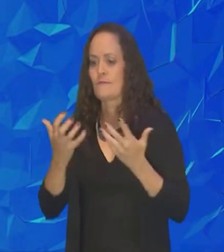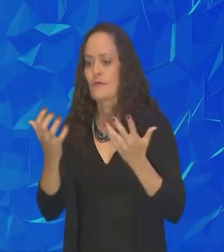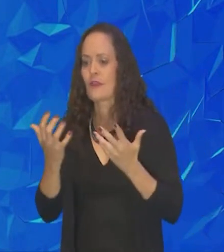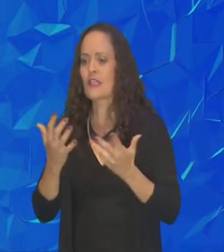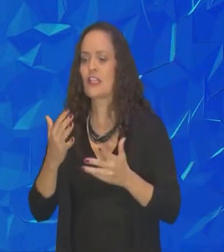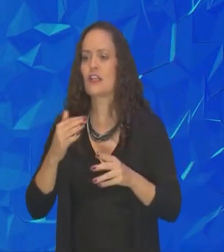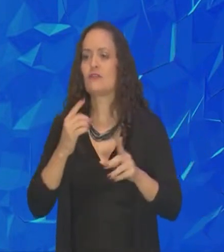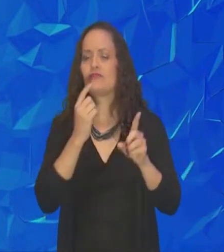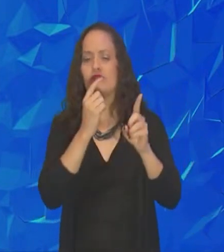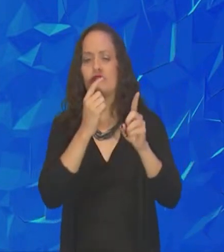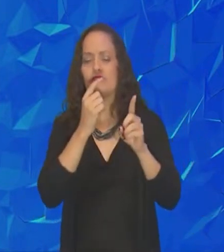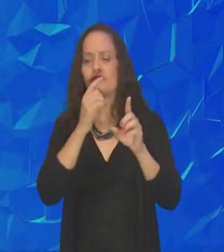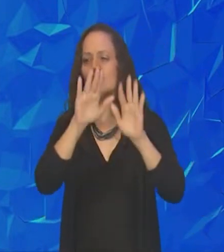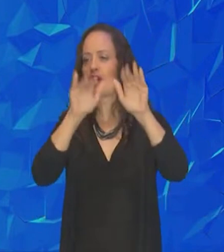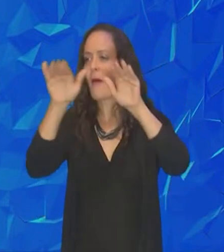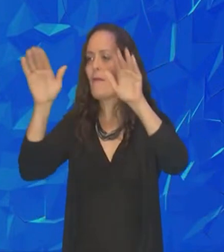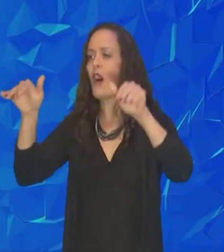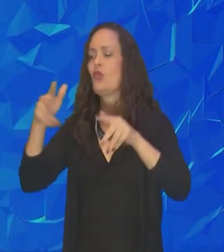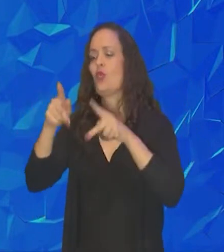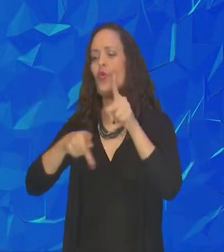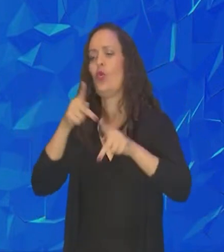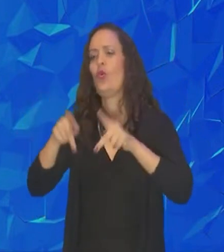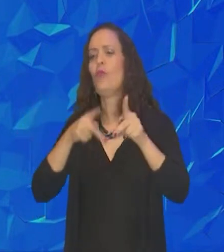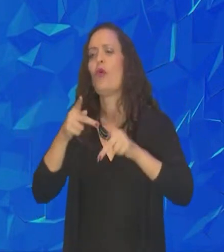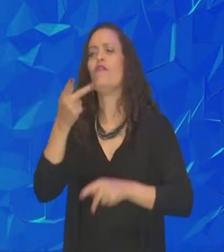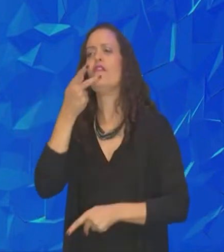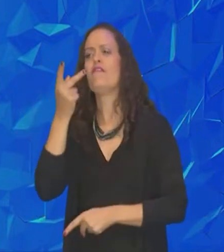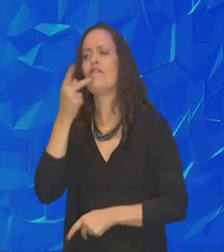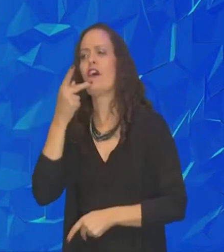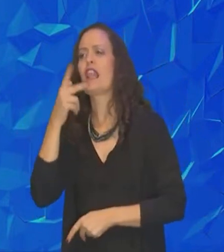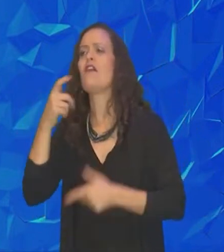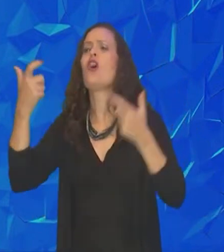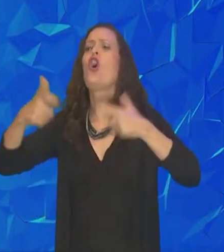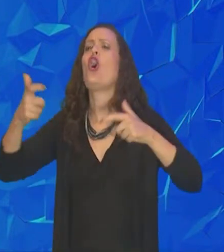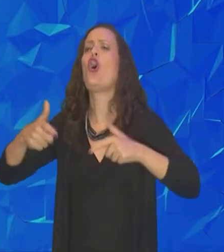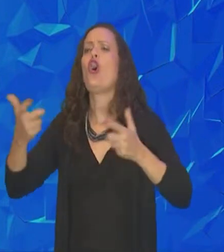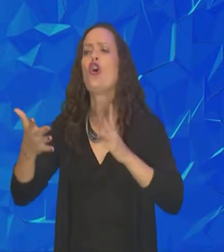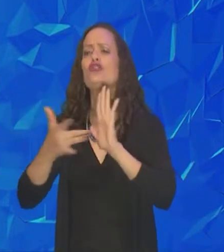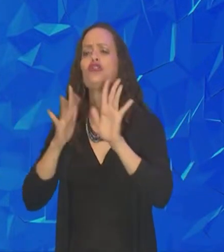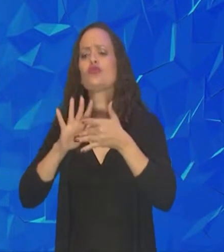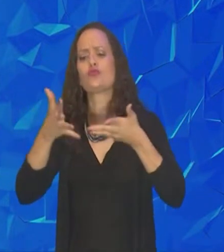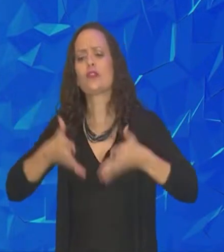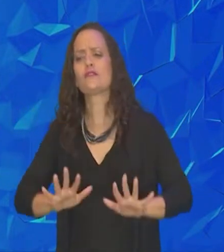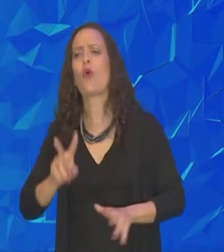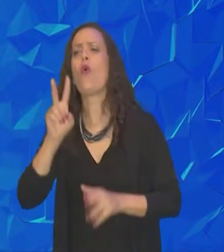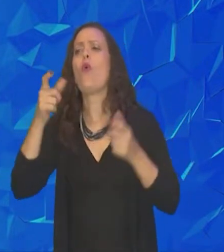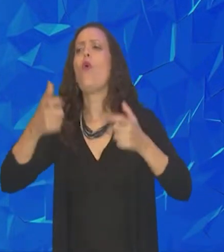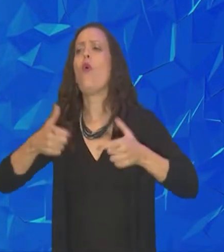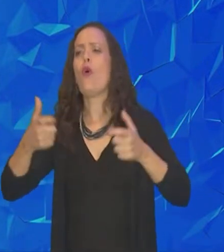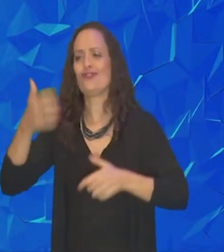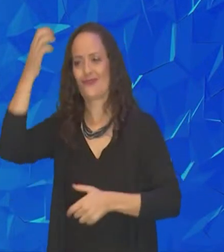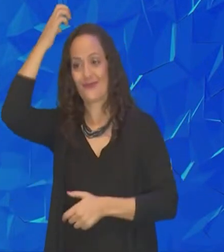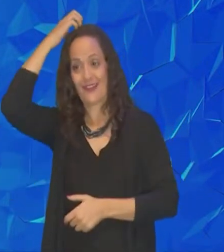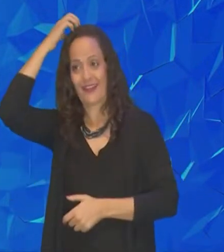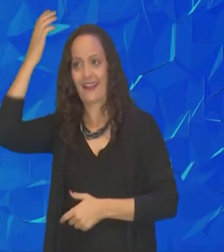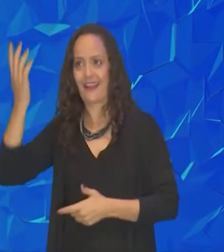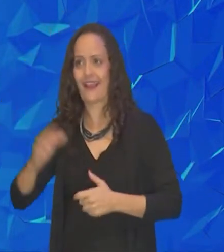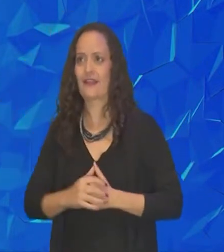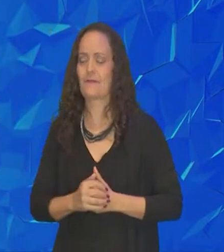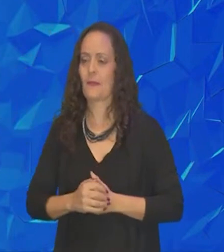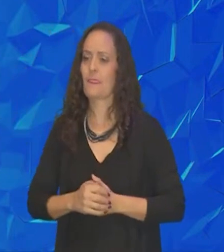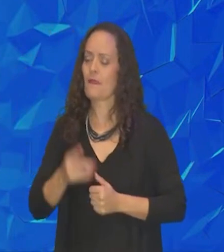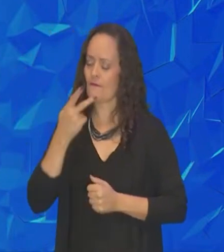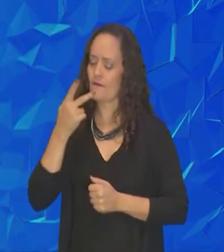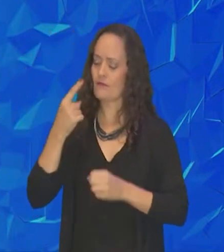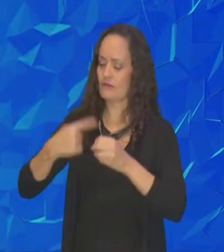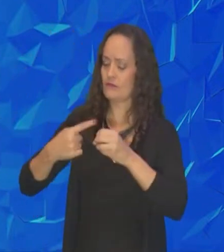principais sacerdotes e escribas do povo, indagava deles onde o Cristo deveria nascer. Verso de número 5, em Belém